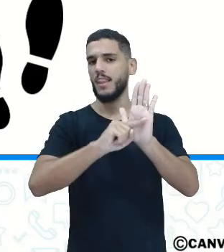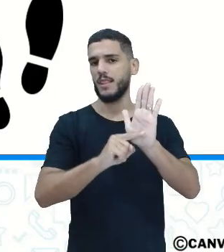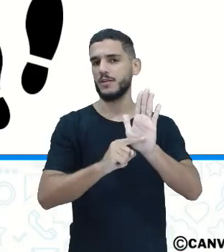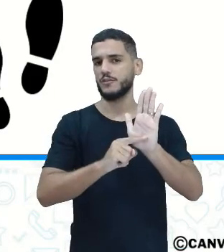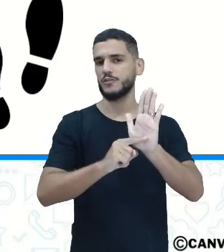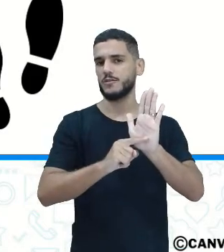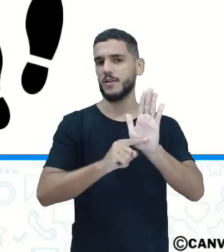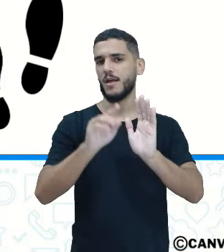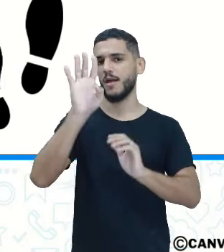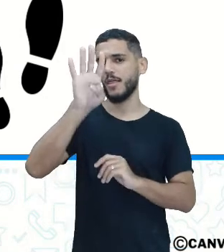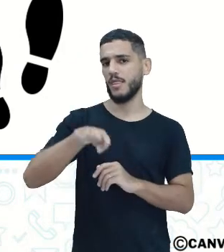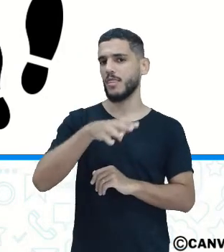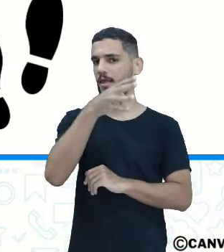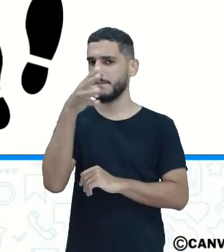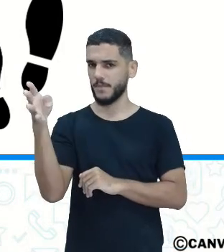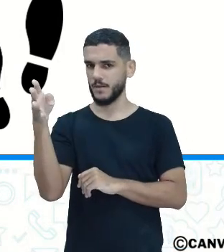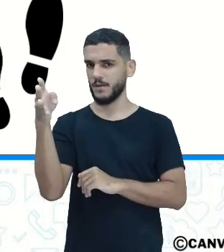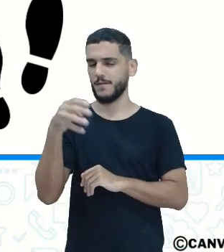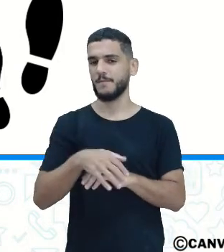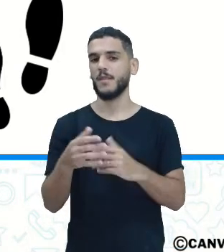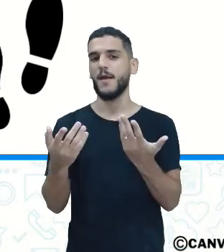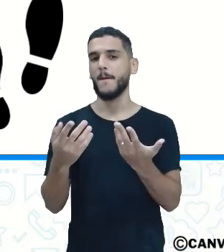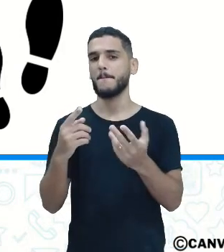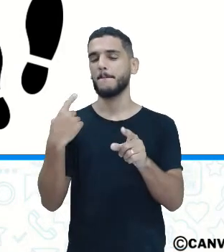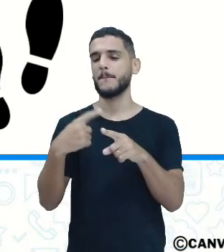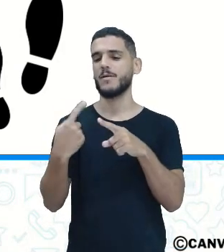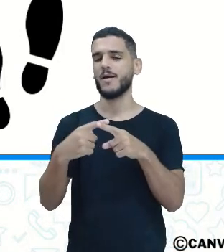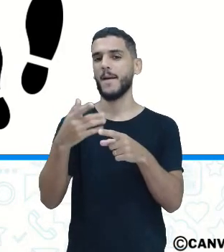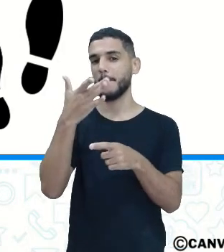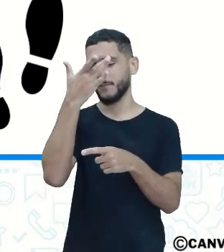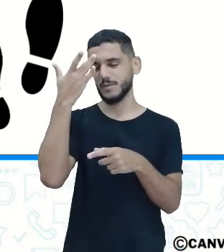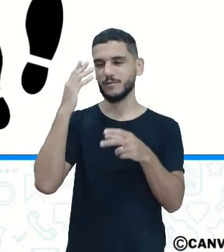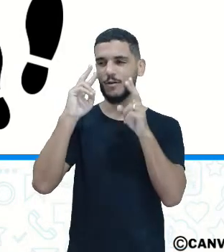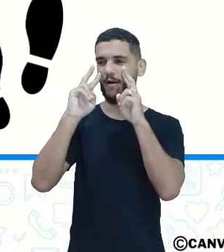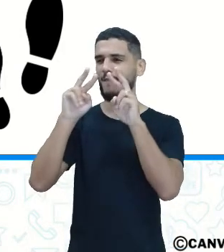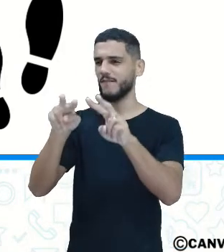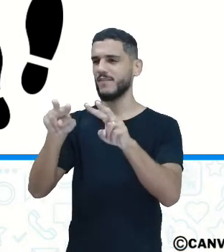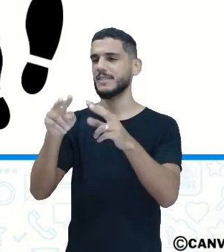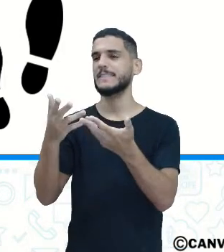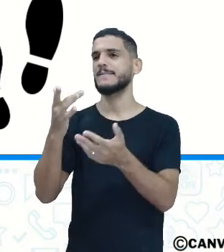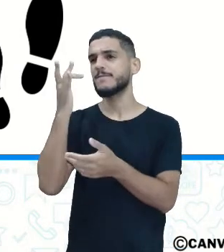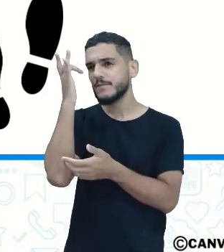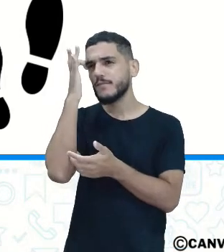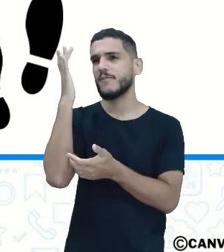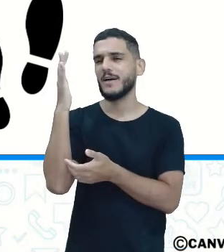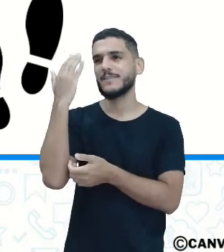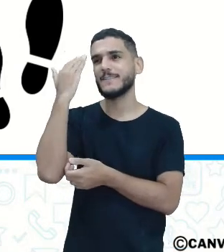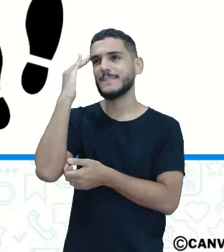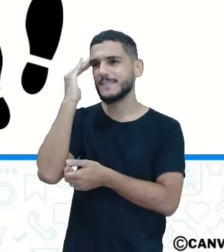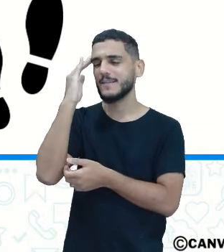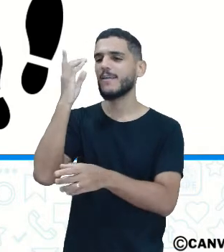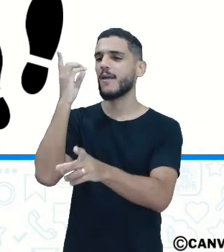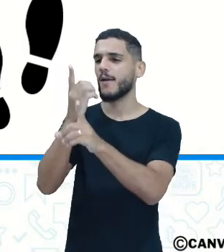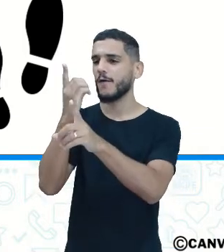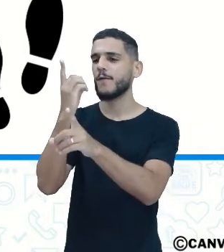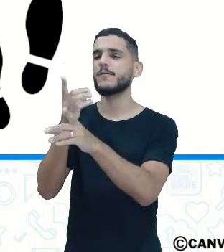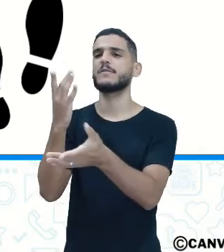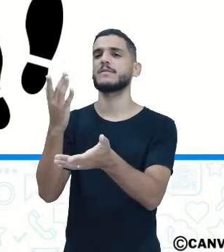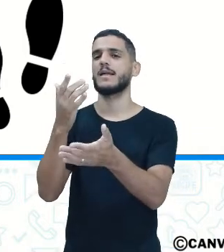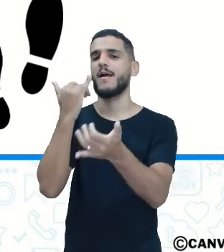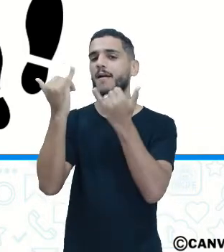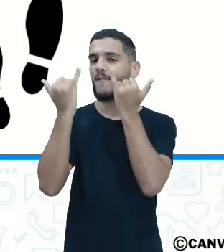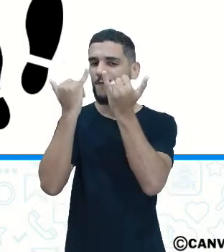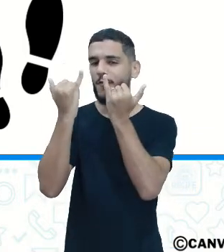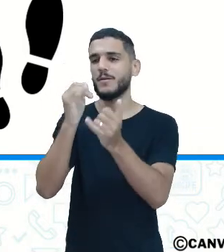tabela. Para quando você olhar, você fica mais fácil para você de encontrar as informações